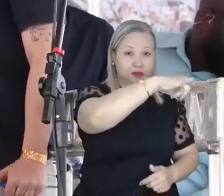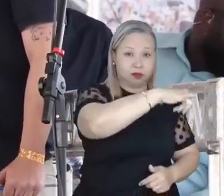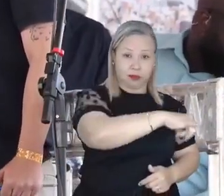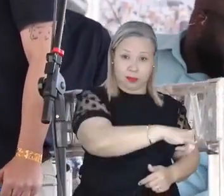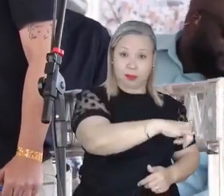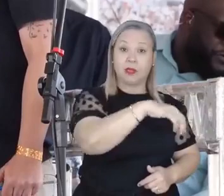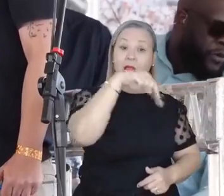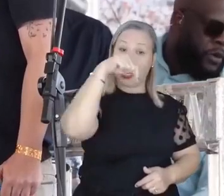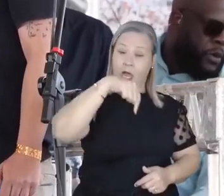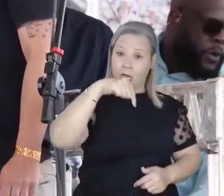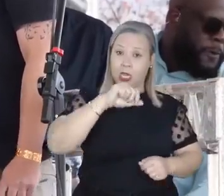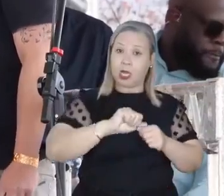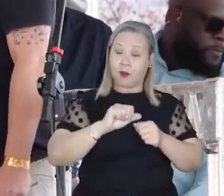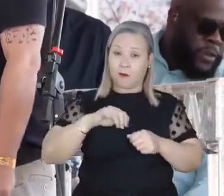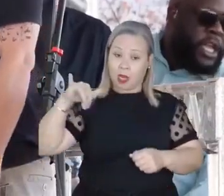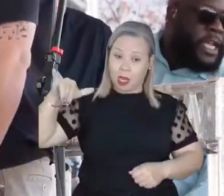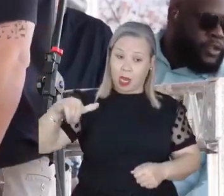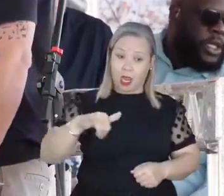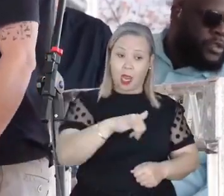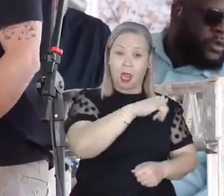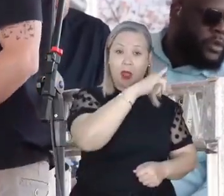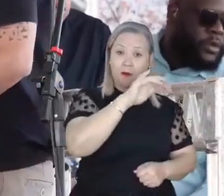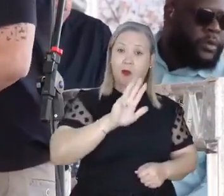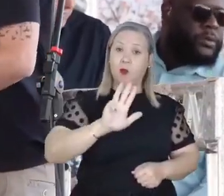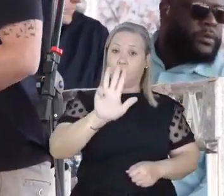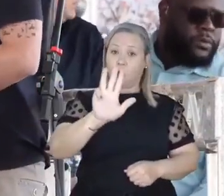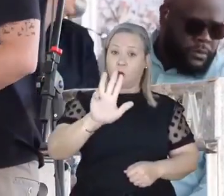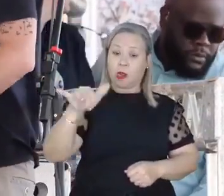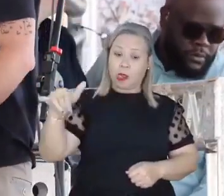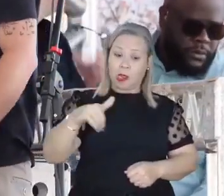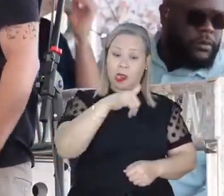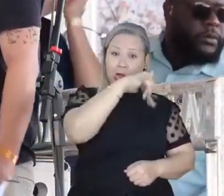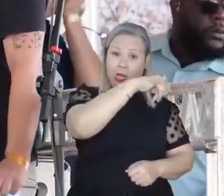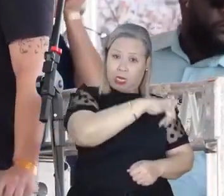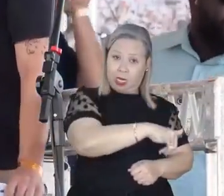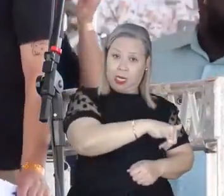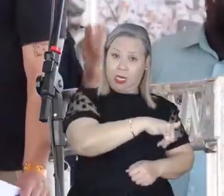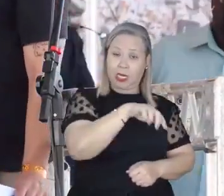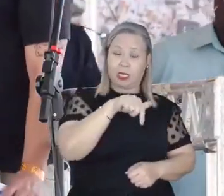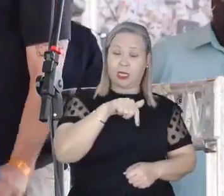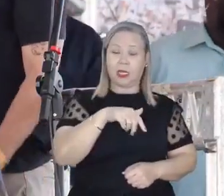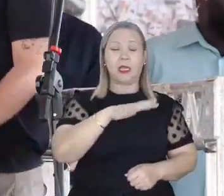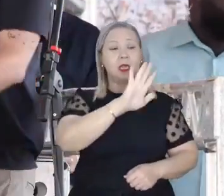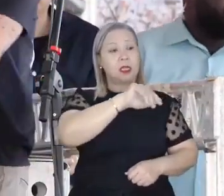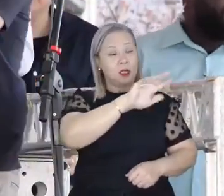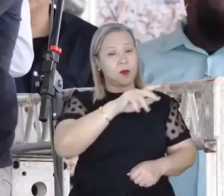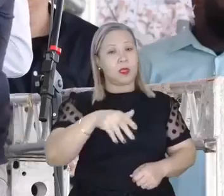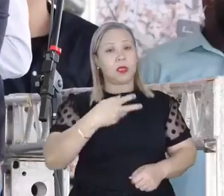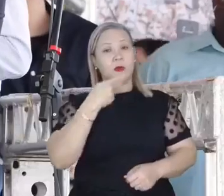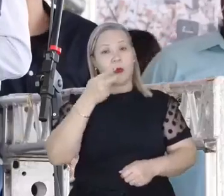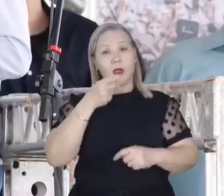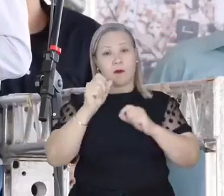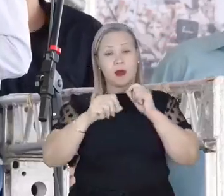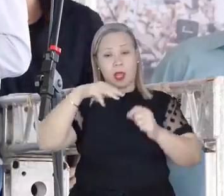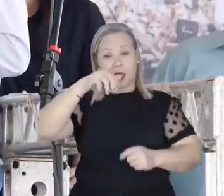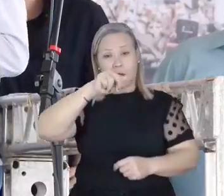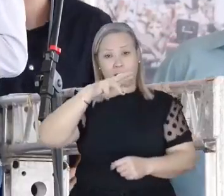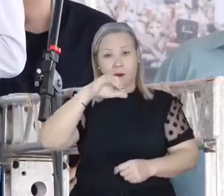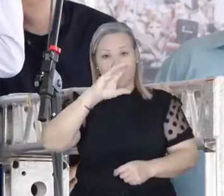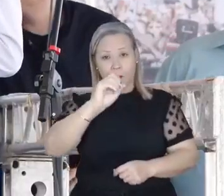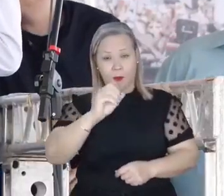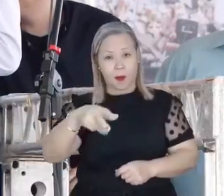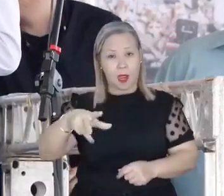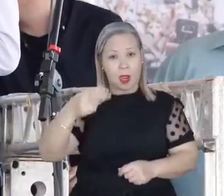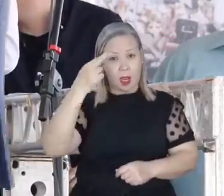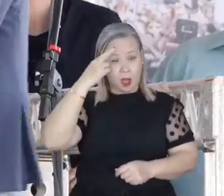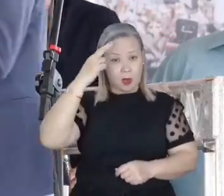Lula ainda. Então eu queria chamar aqui para falar o Mário Valadares, proprietário do Shopping Marcas,